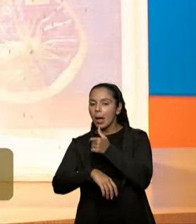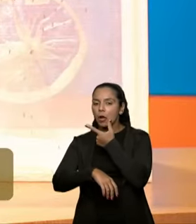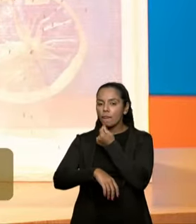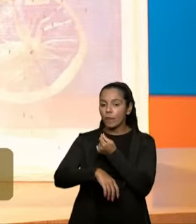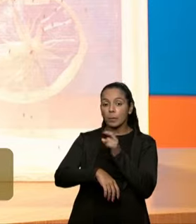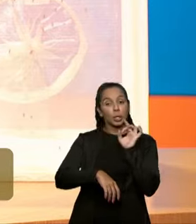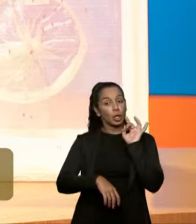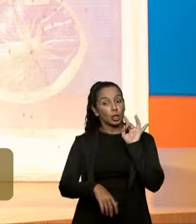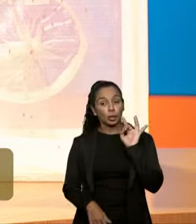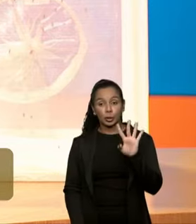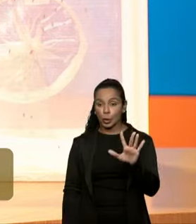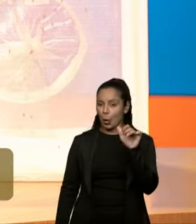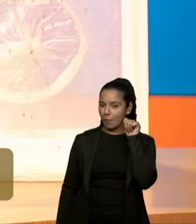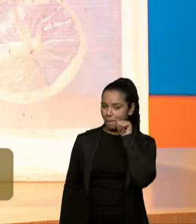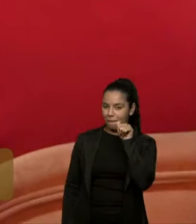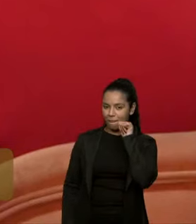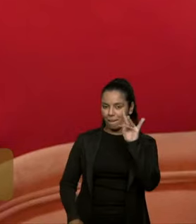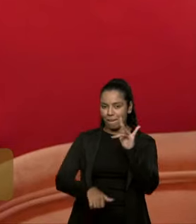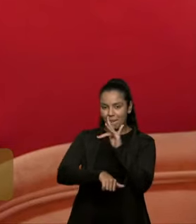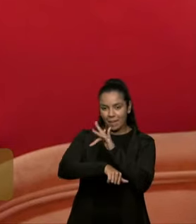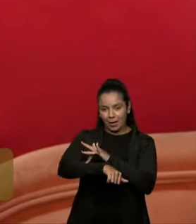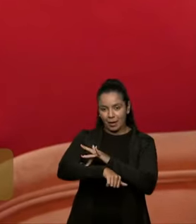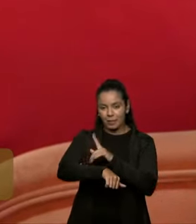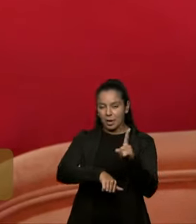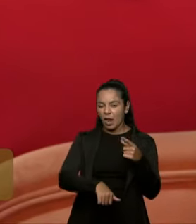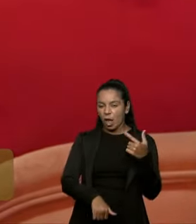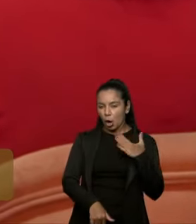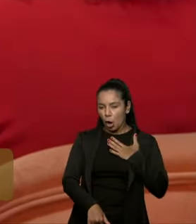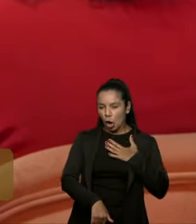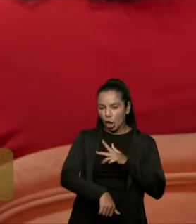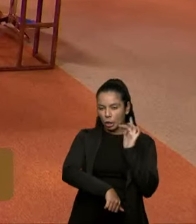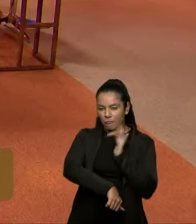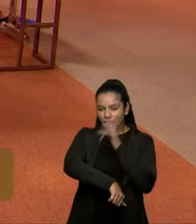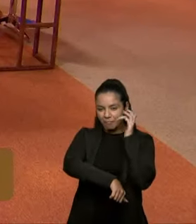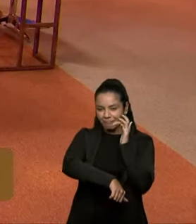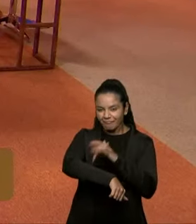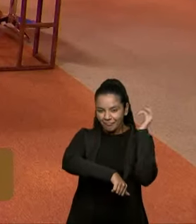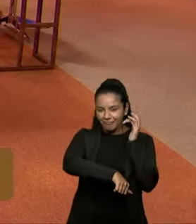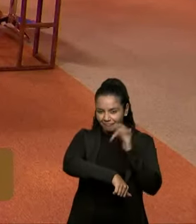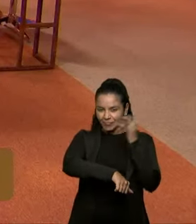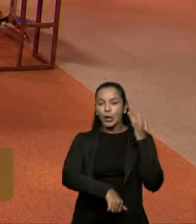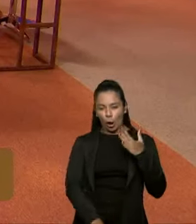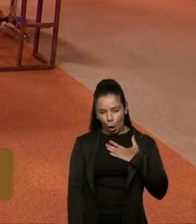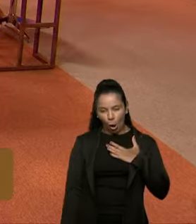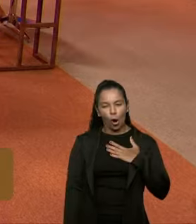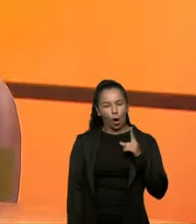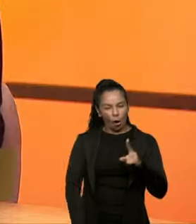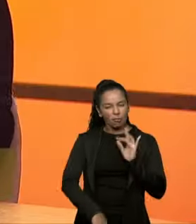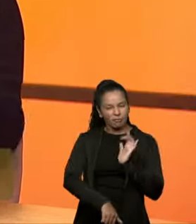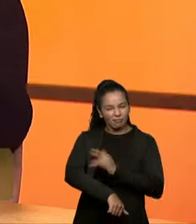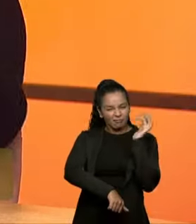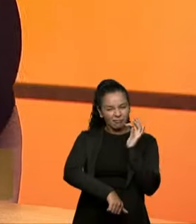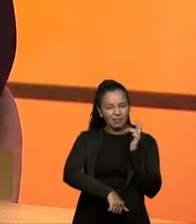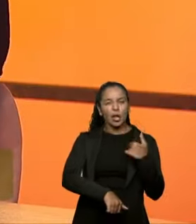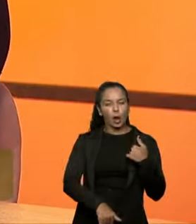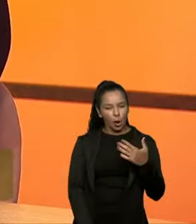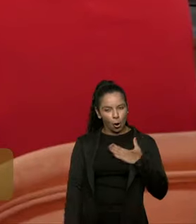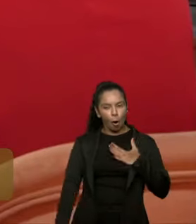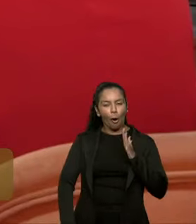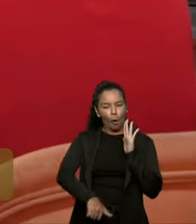mulher. Só a fêmea. Só a fêmea. Fêmea gosta de dar umas mordidinhas, não, né? Não, o mosquito... A fêmea gosta de dar umas só mordidinhas. Só a